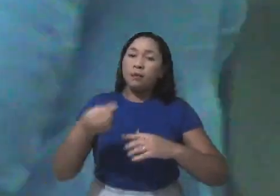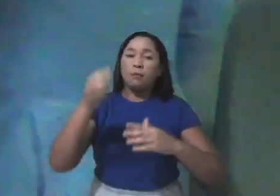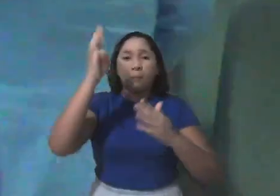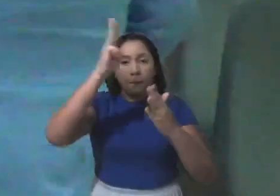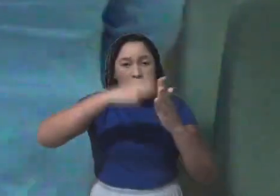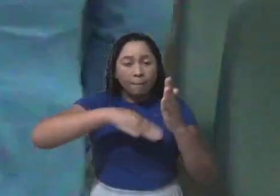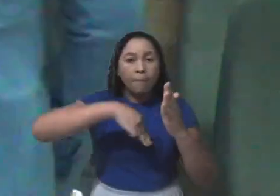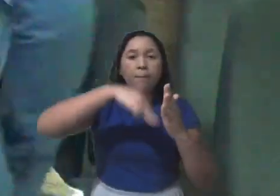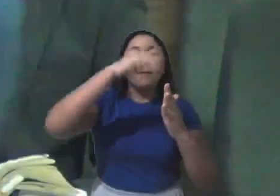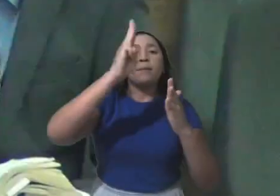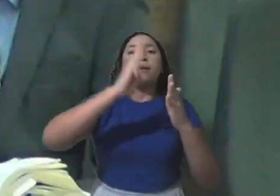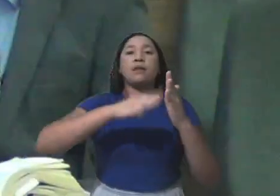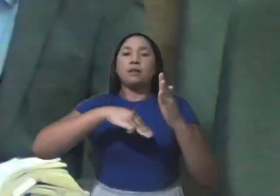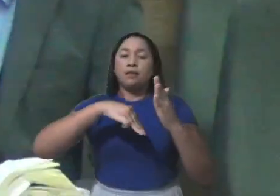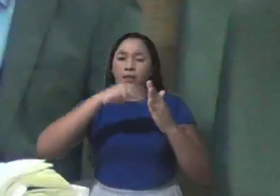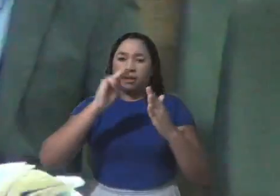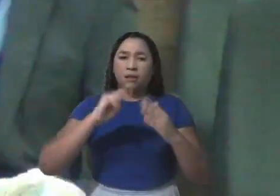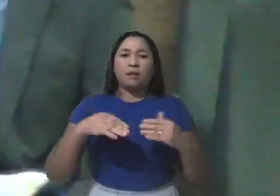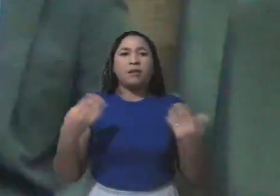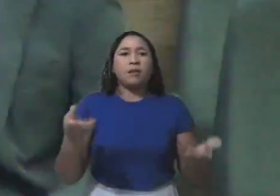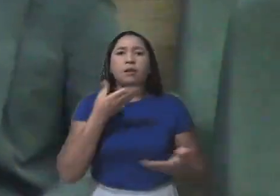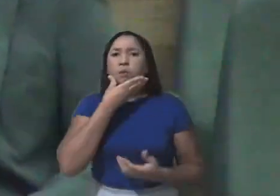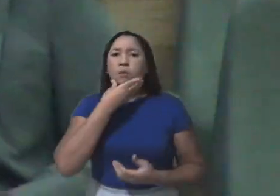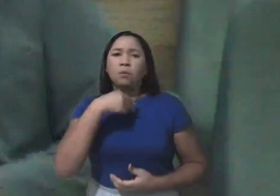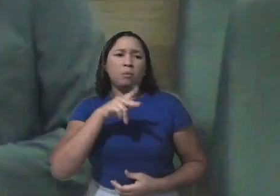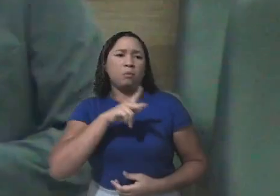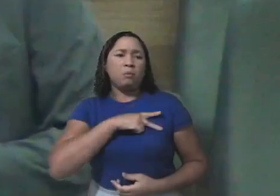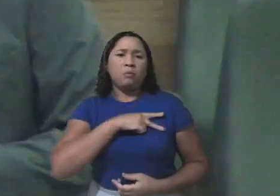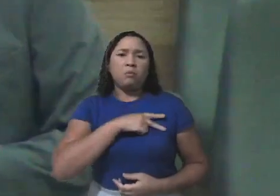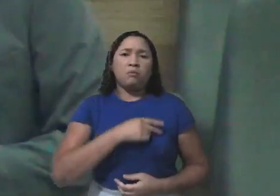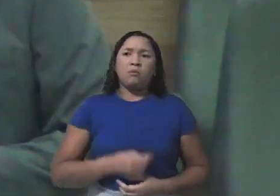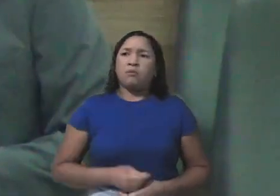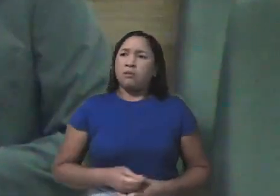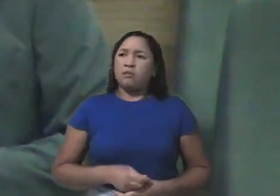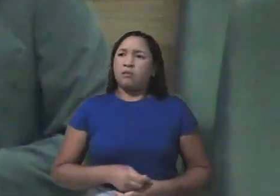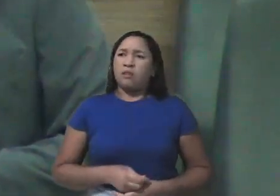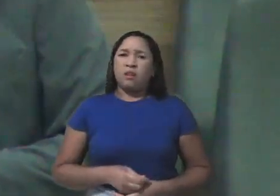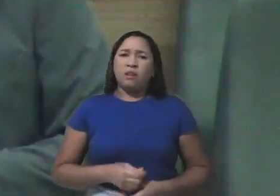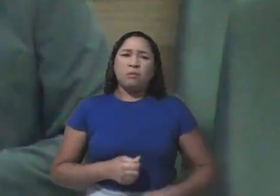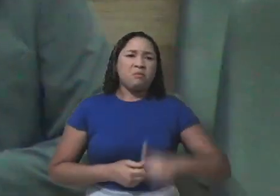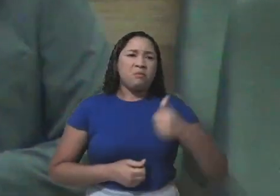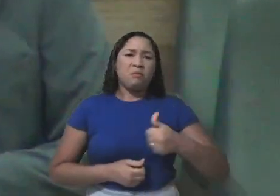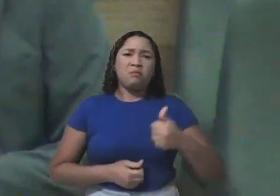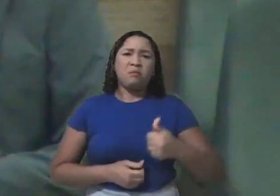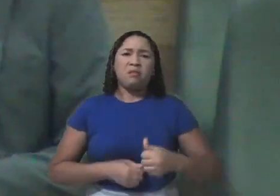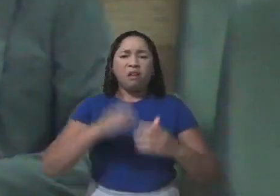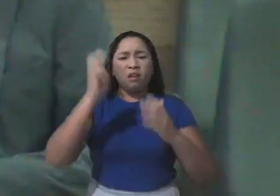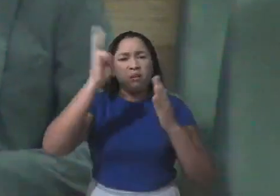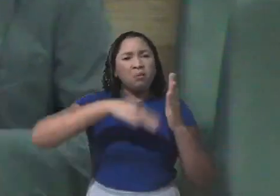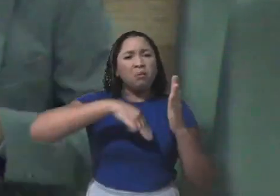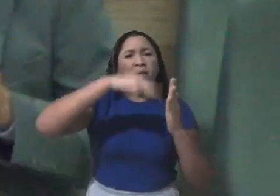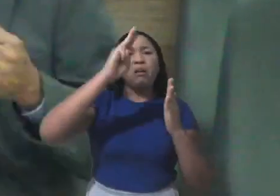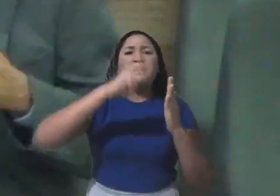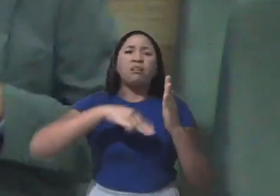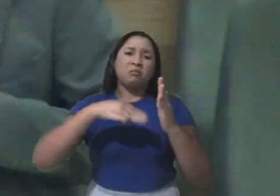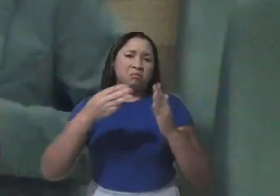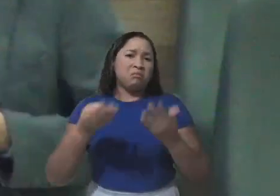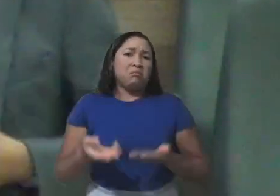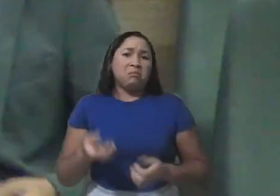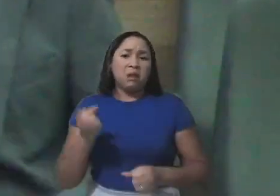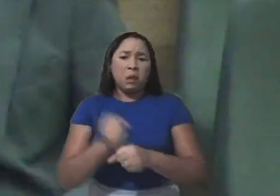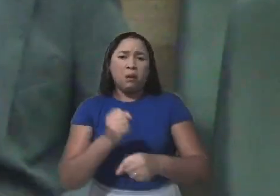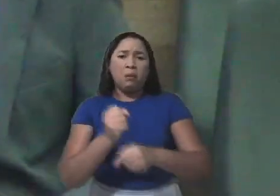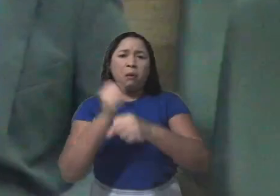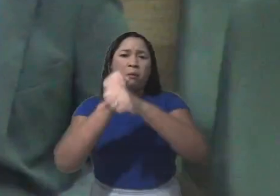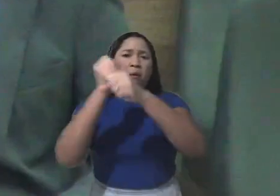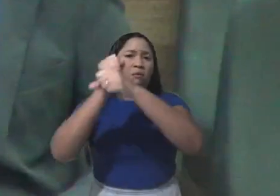Paulo queria embelezar a construção. Paulo queria ensinar sobre o sacerdócio eterno de Cristo.